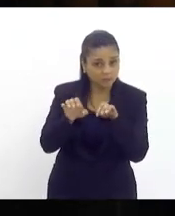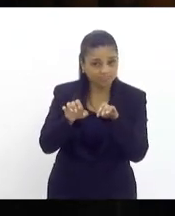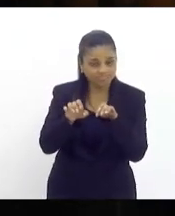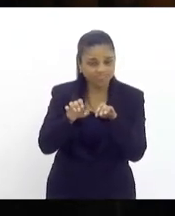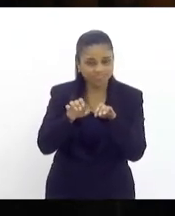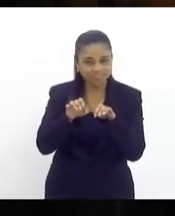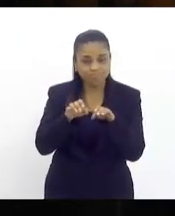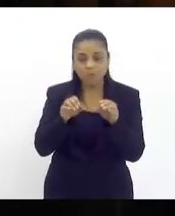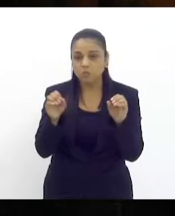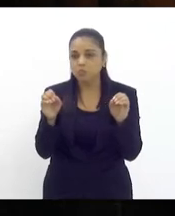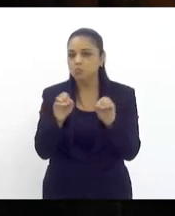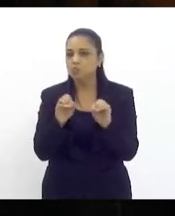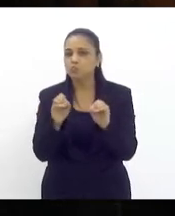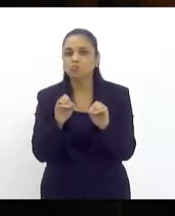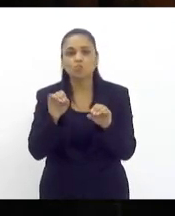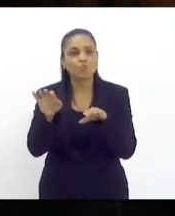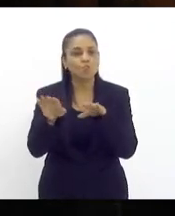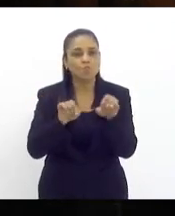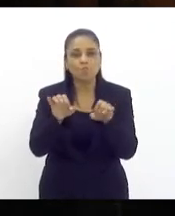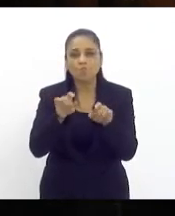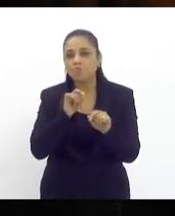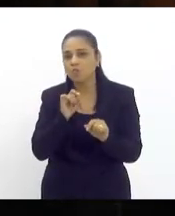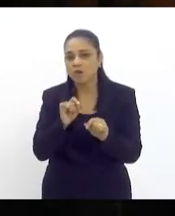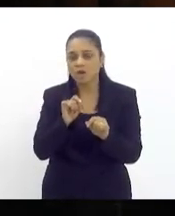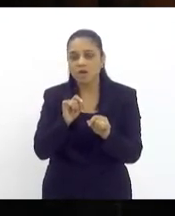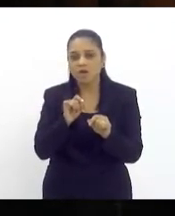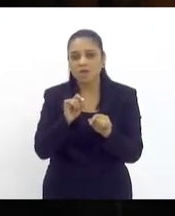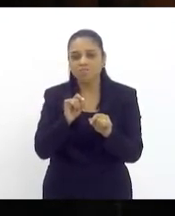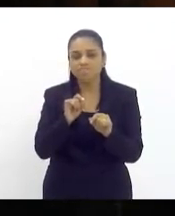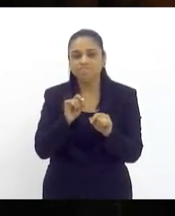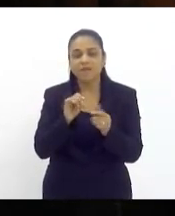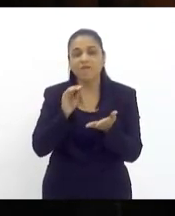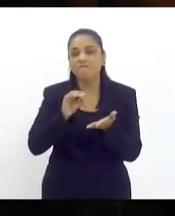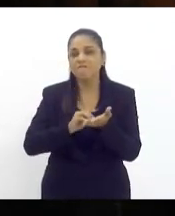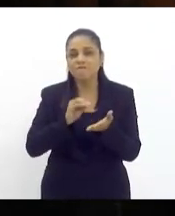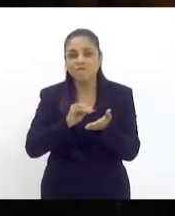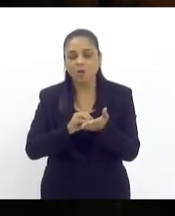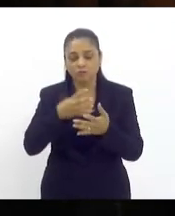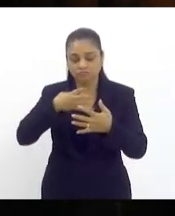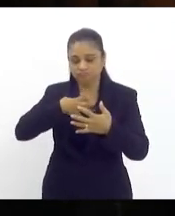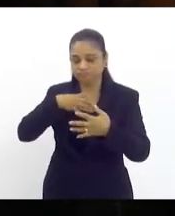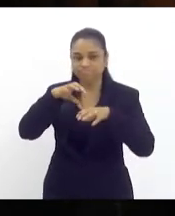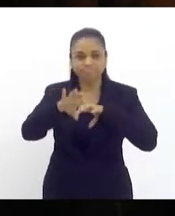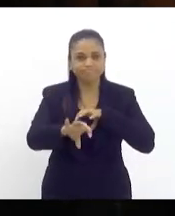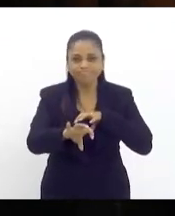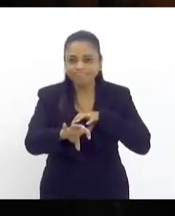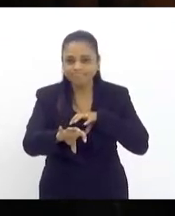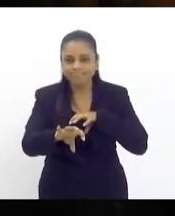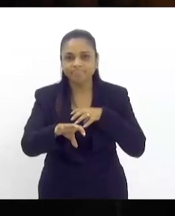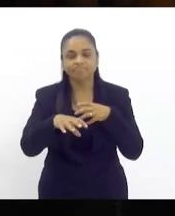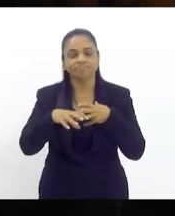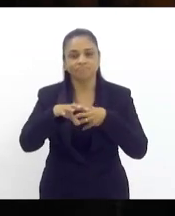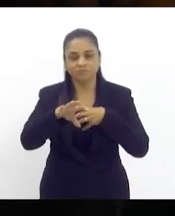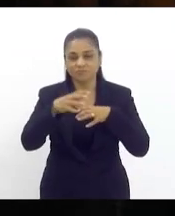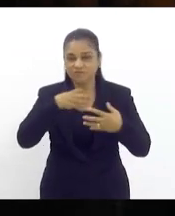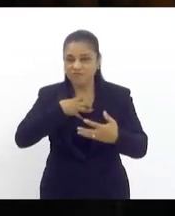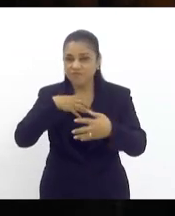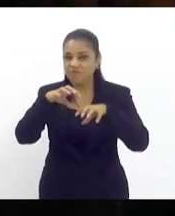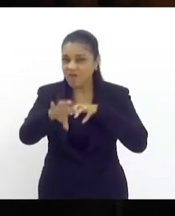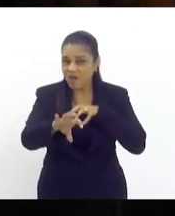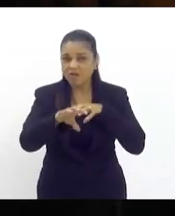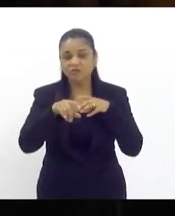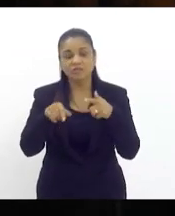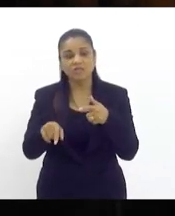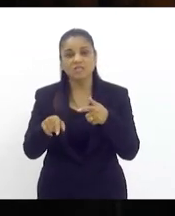são por desídia por incompetência por apatia e por maldade por dolo do